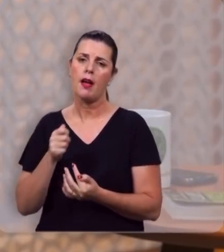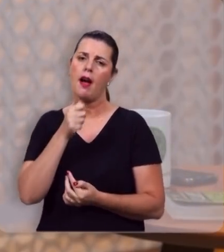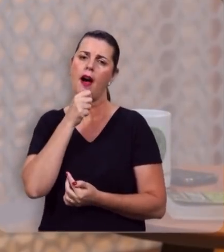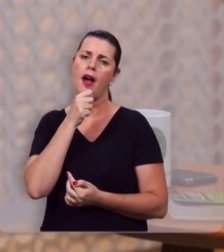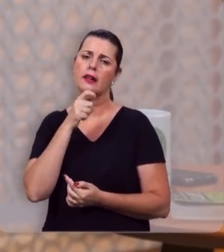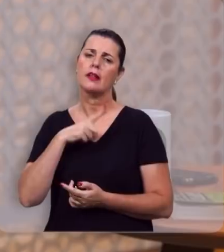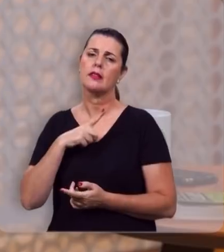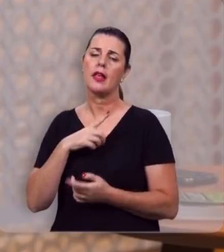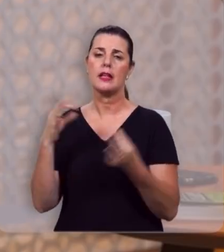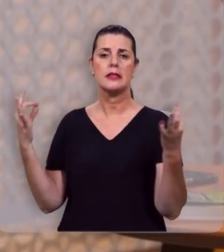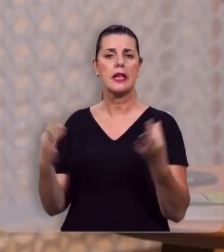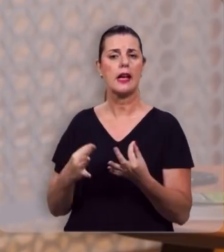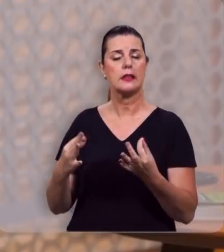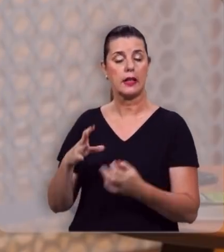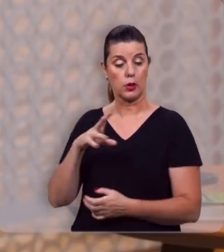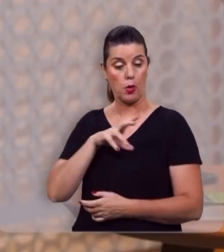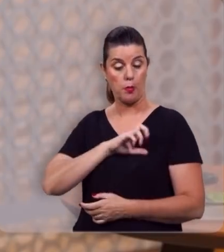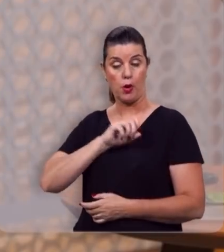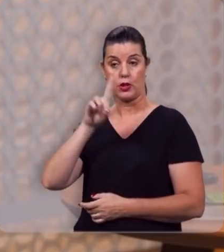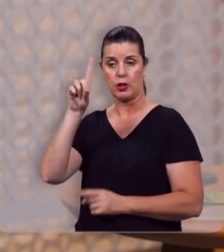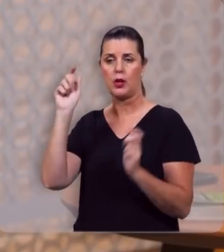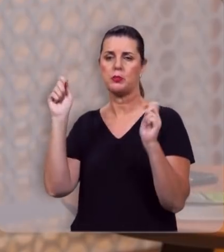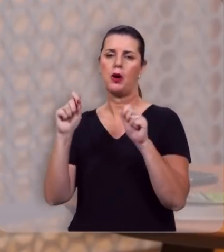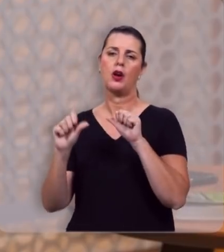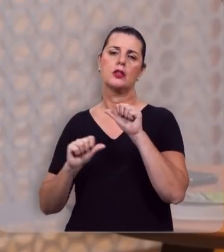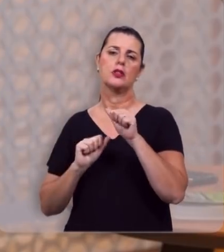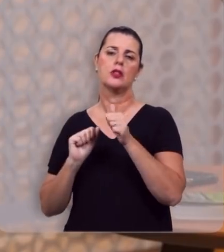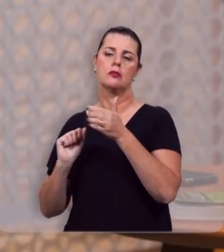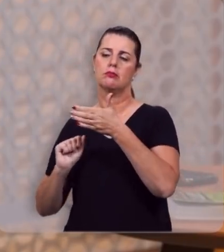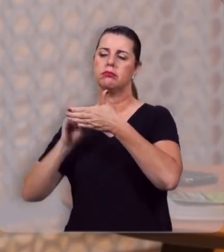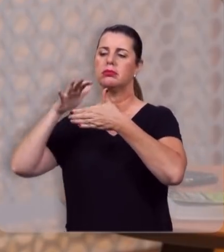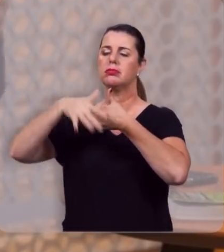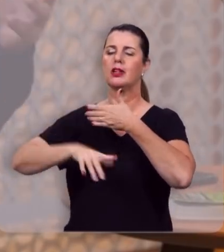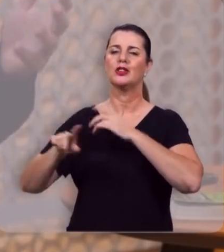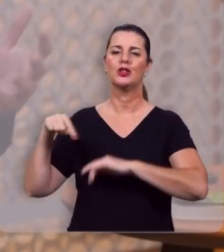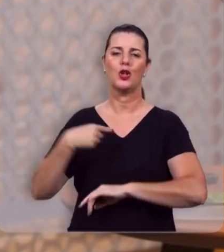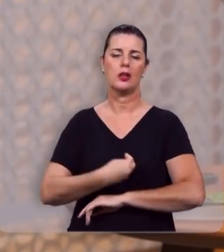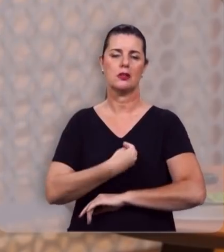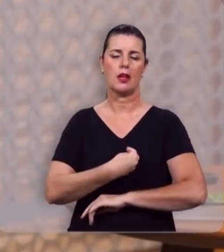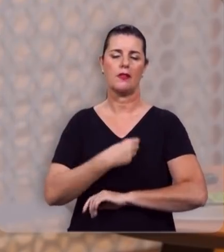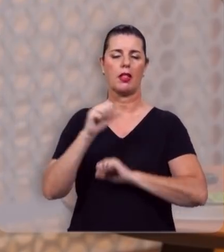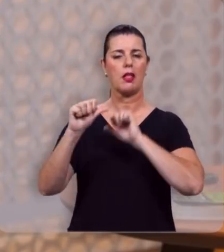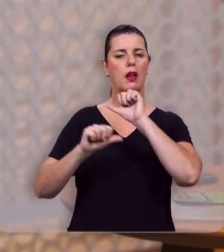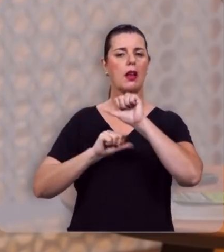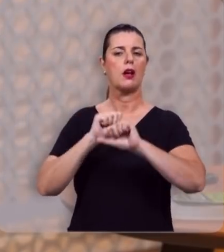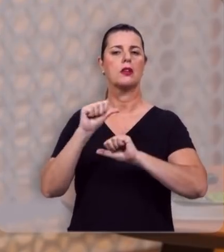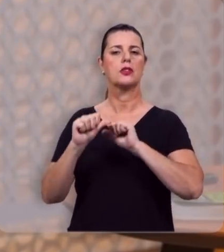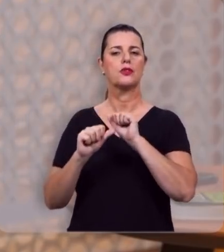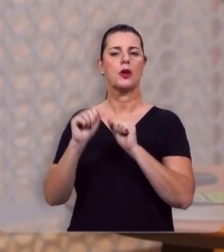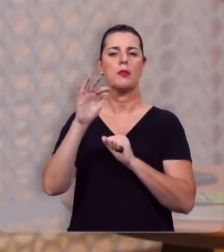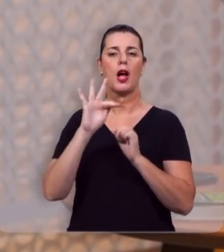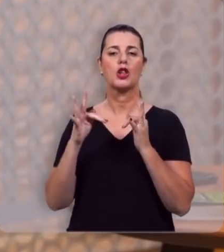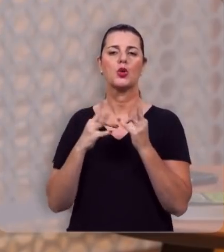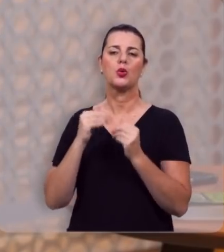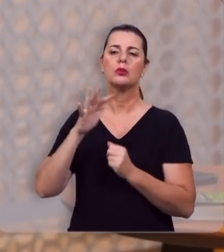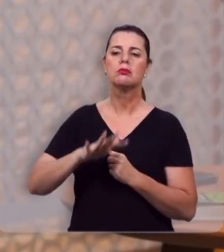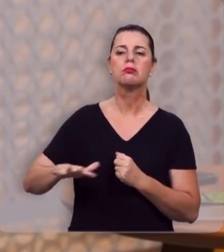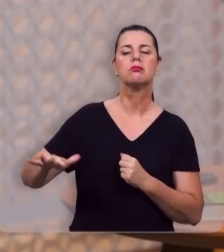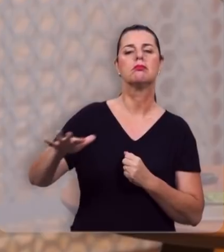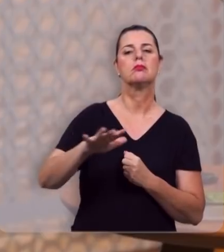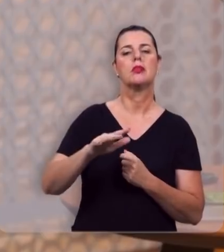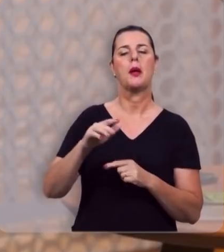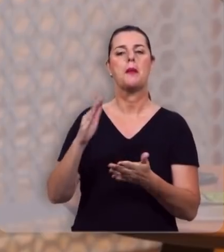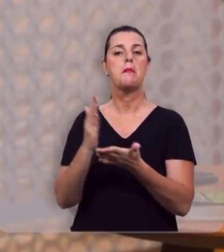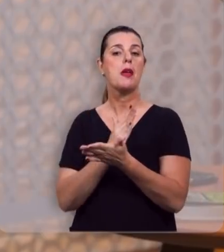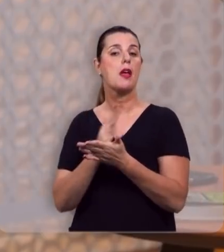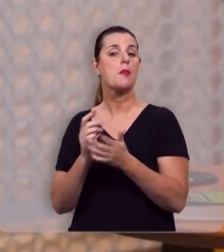a convicção de que o amor de Deus pode transbordar de nós e transformar tudo em volta, mesmo que a